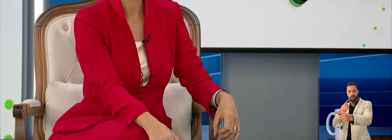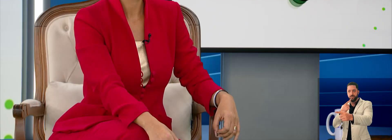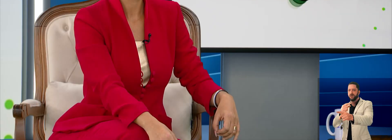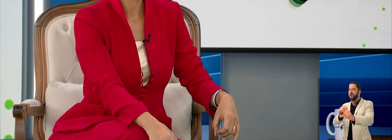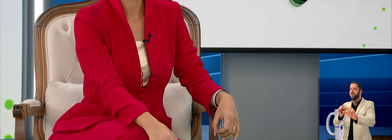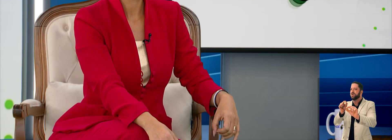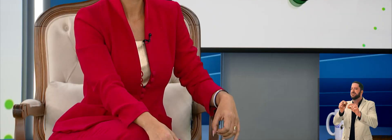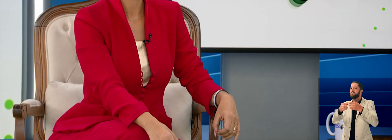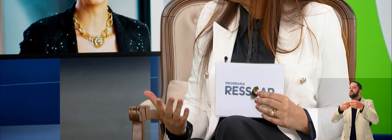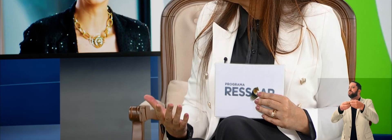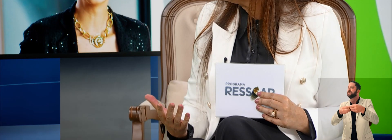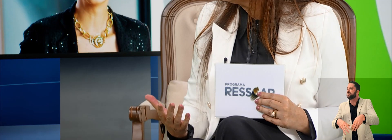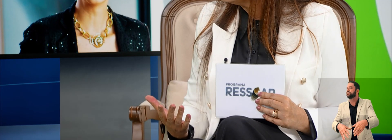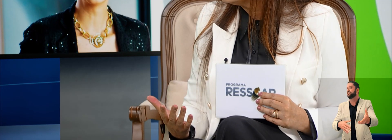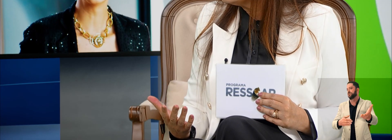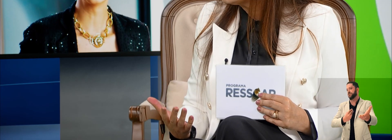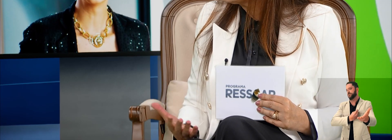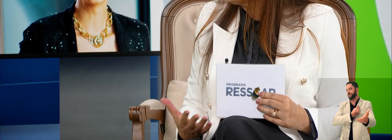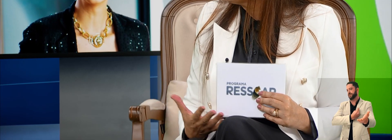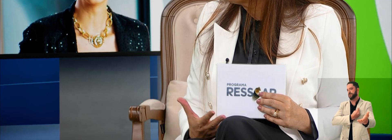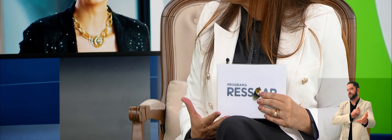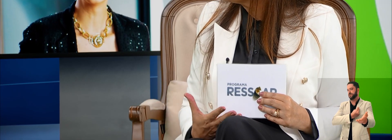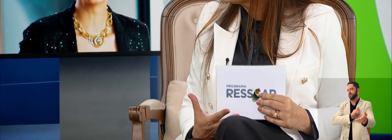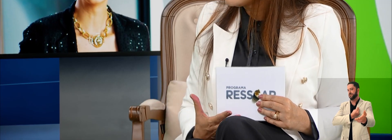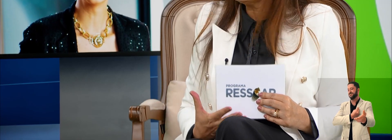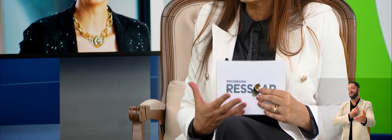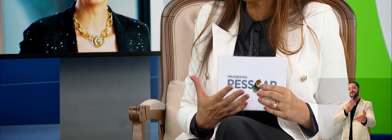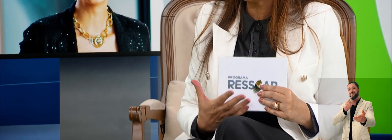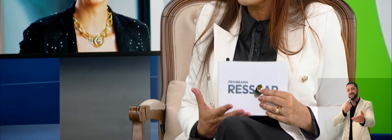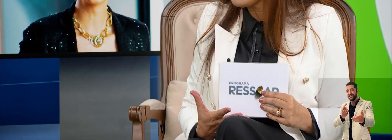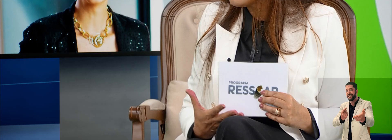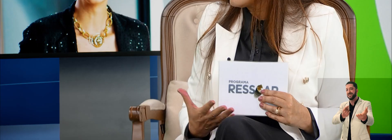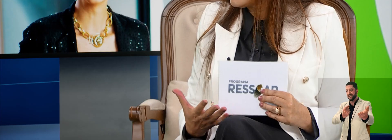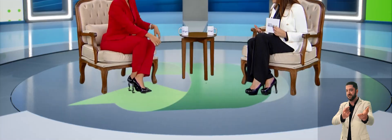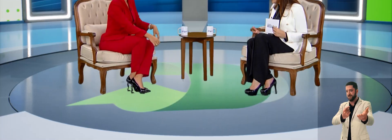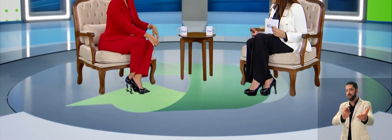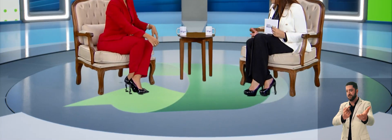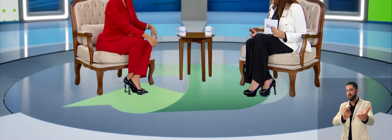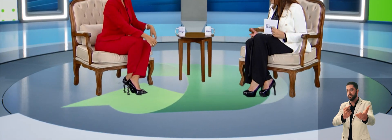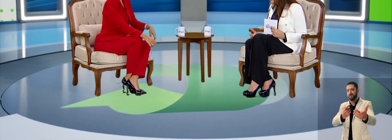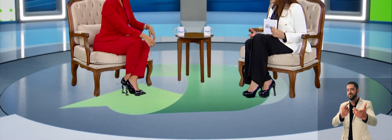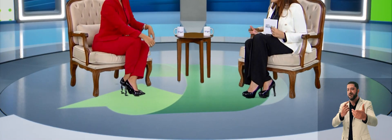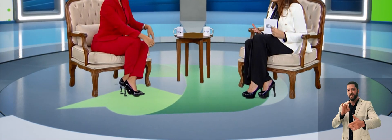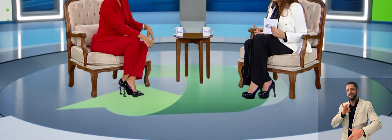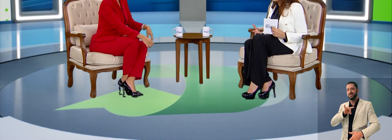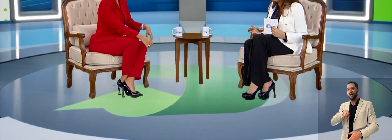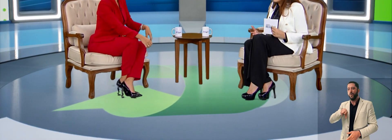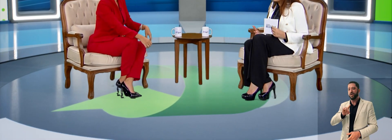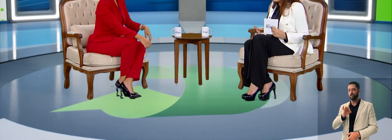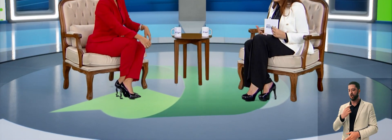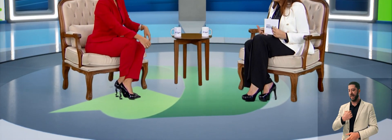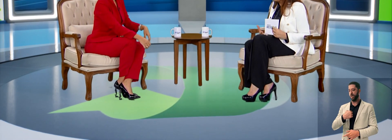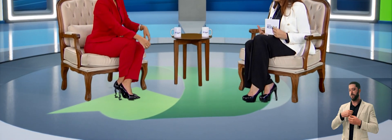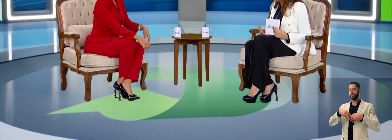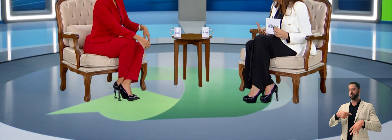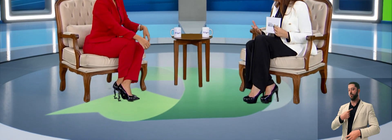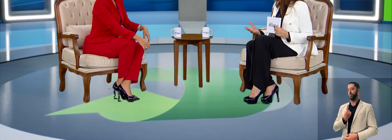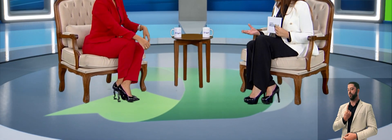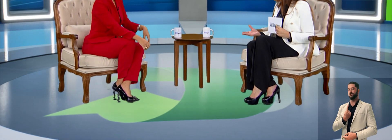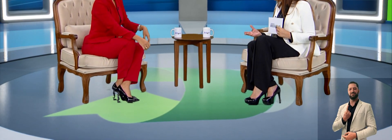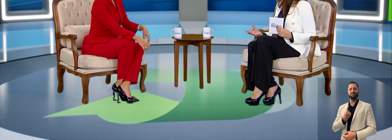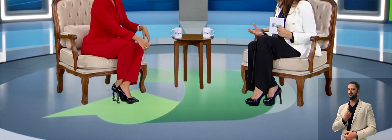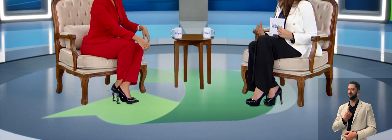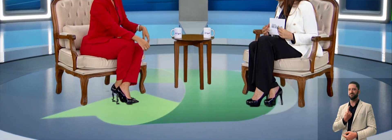assim, o prejuízo, porque quem é prejudicado é só a pessoa. E quando a gente fala, tem